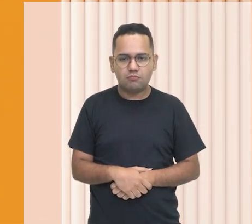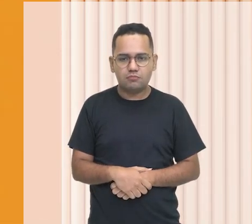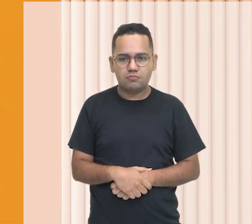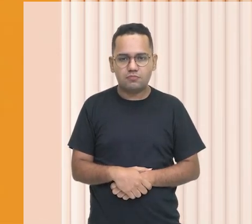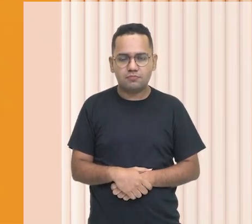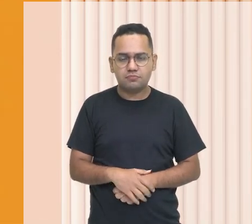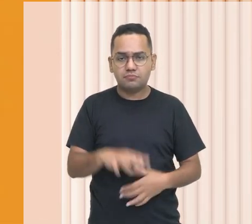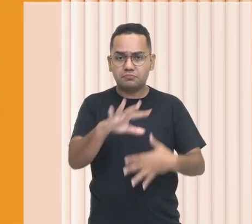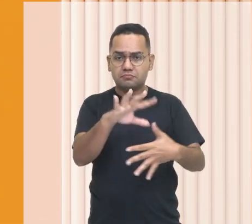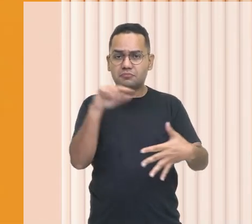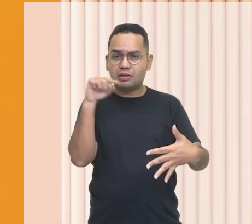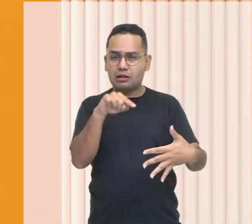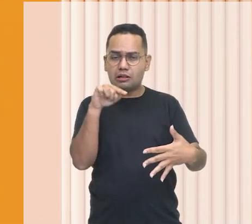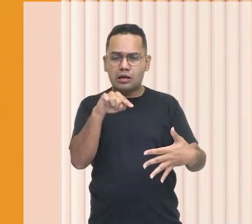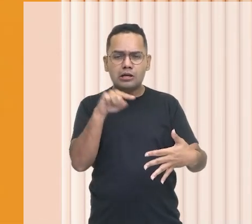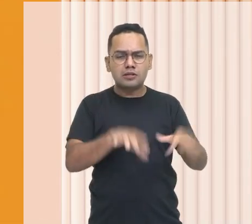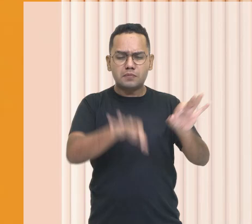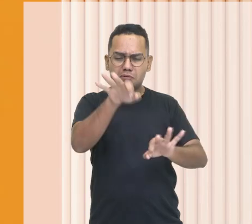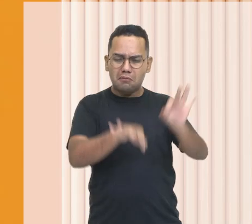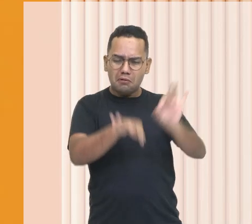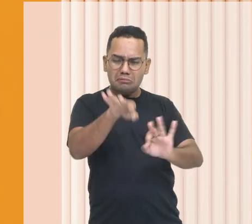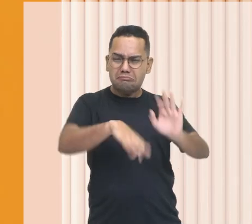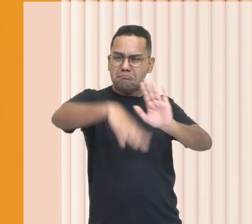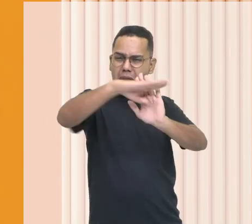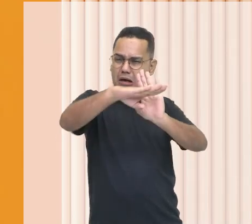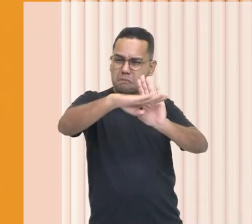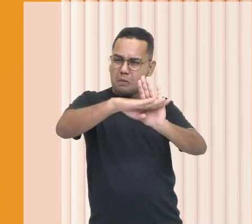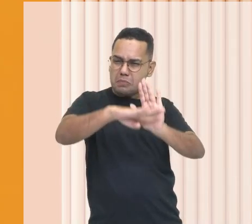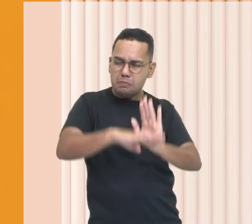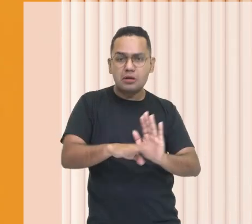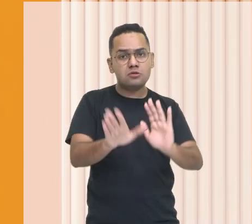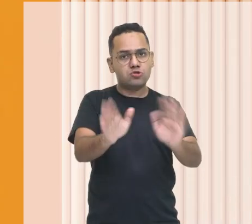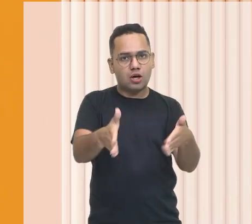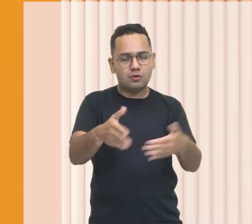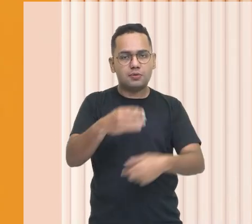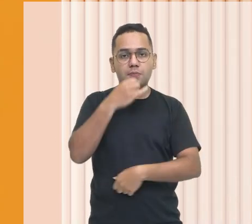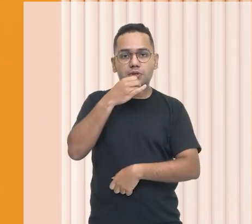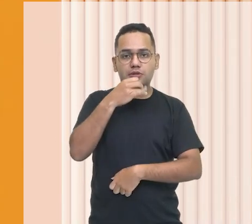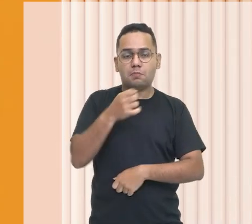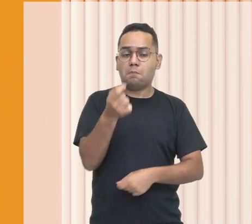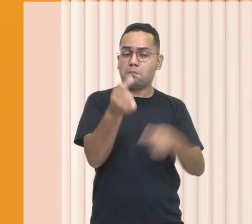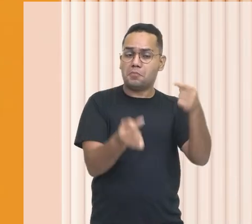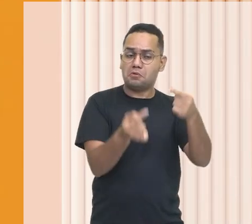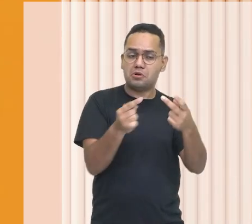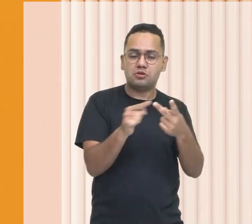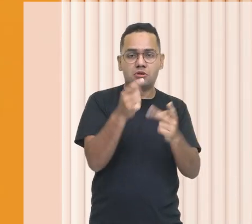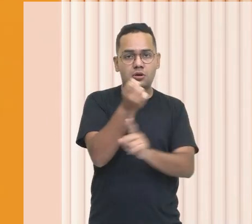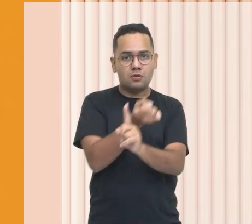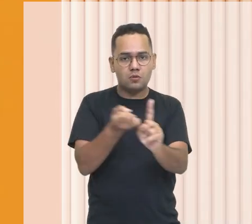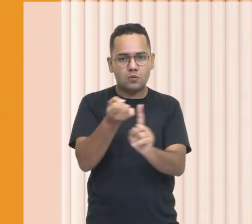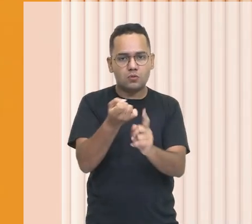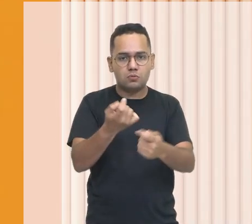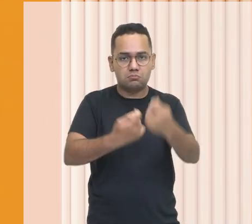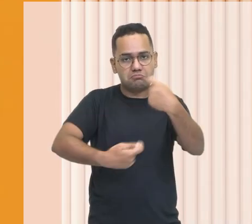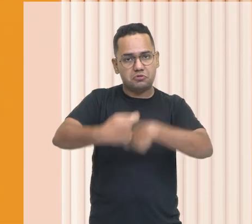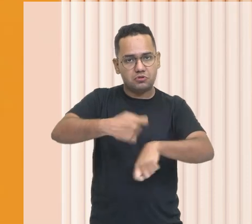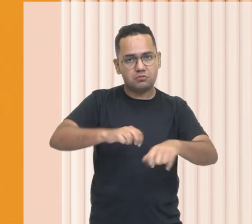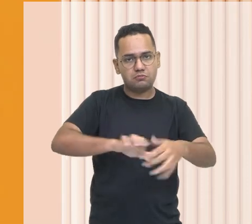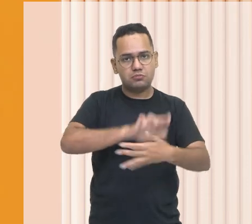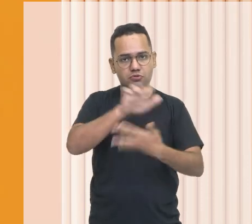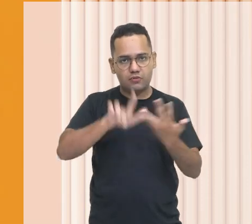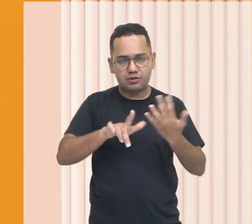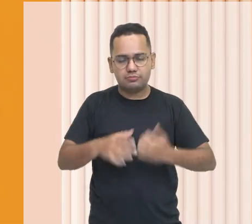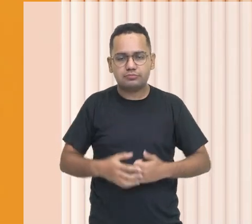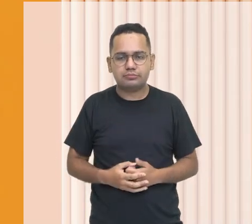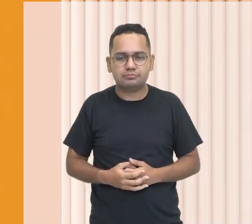complexa organização, não só social, mas política, econômica. E é assim,